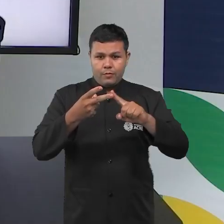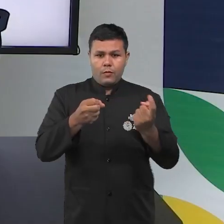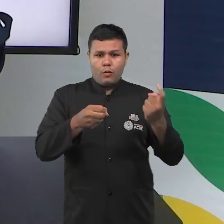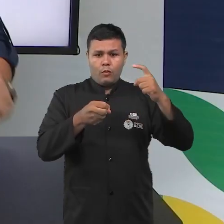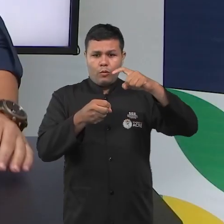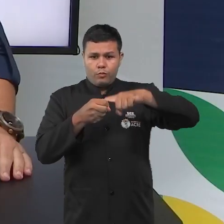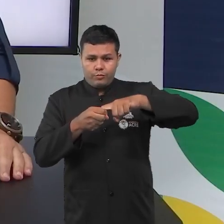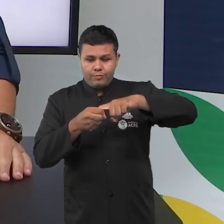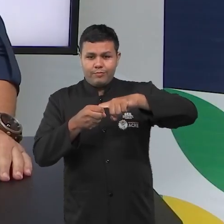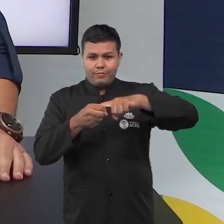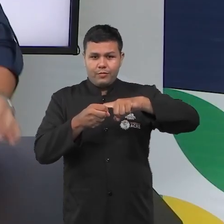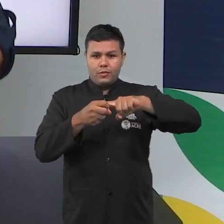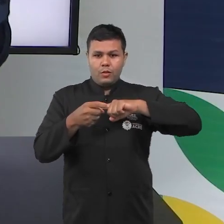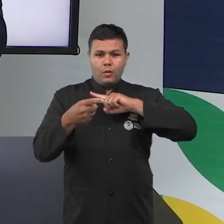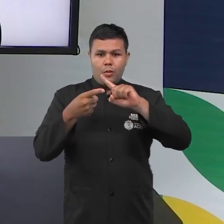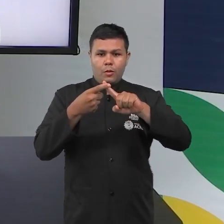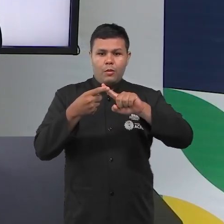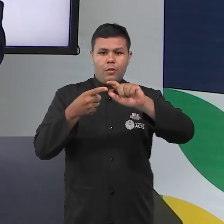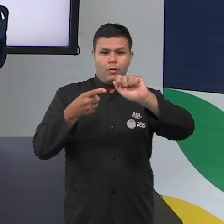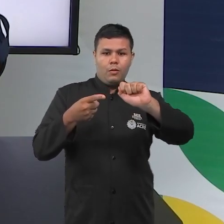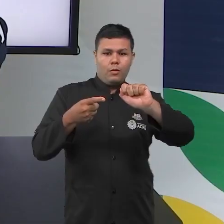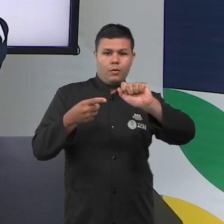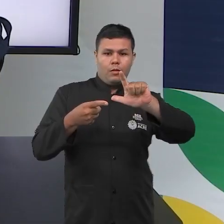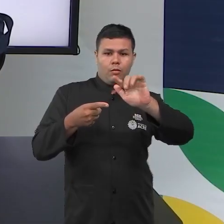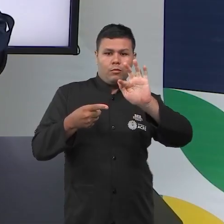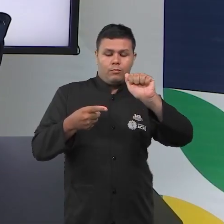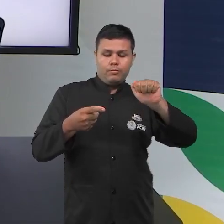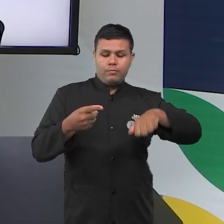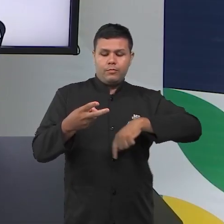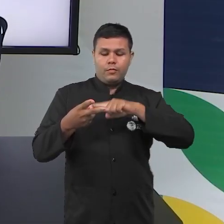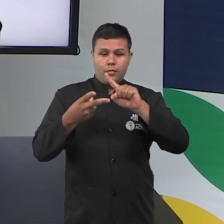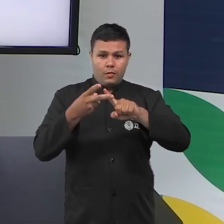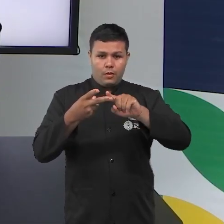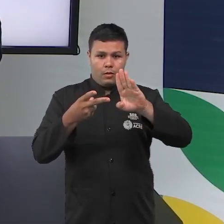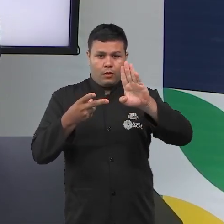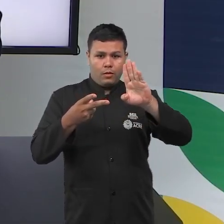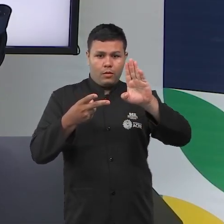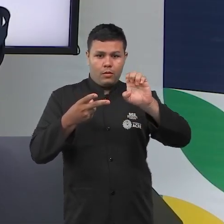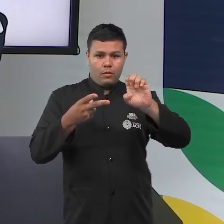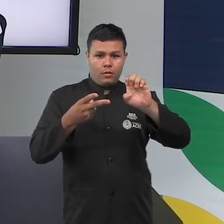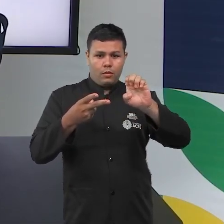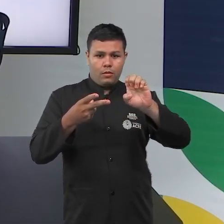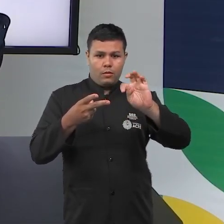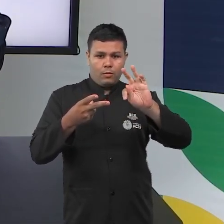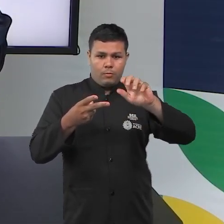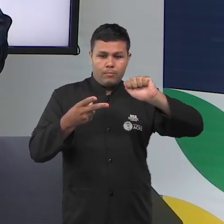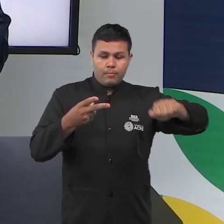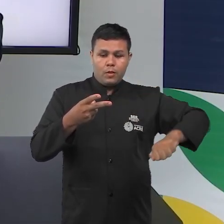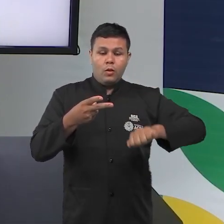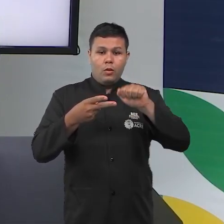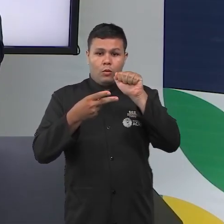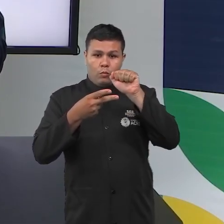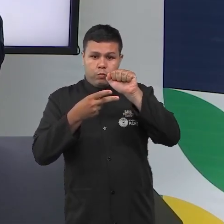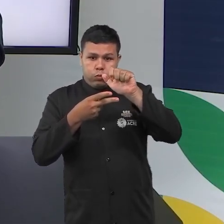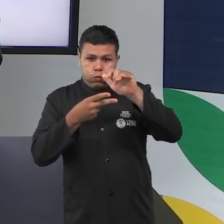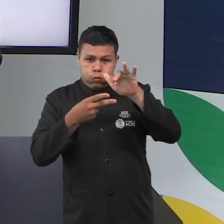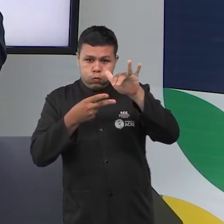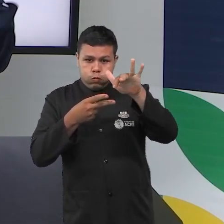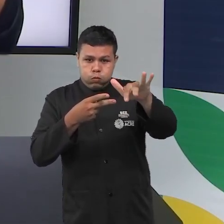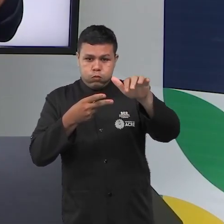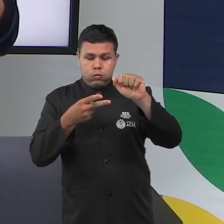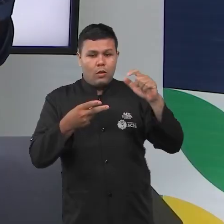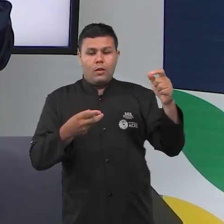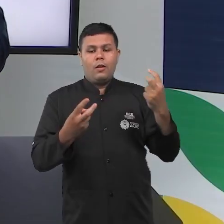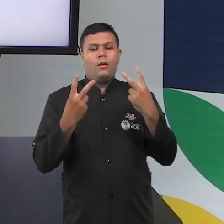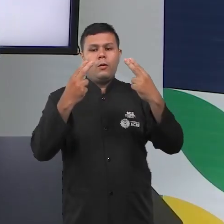mim, vamos comigo na tela, pessoal. Alfa e beta são emissões, são radiações. Elas realmente emitem, como raios